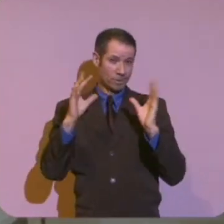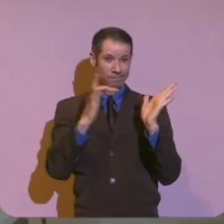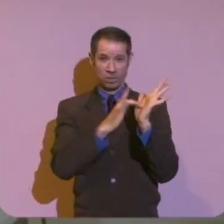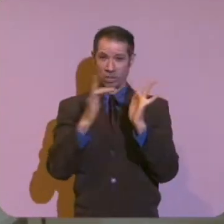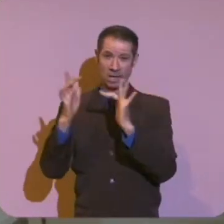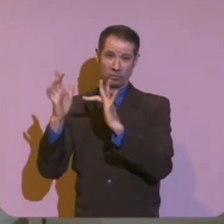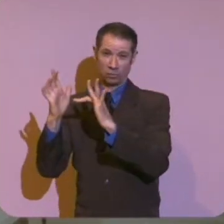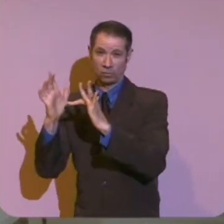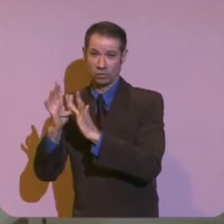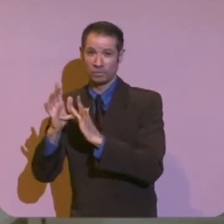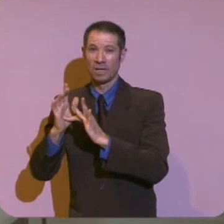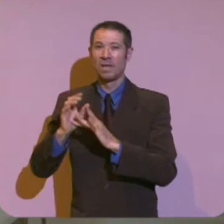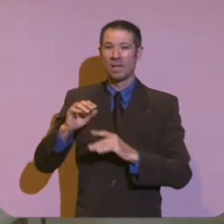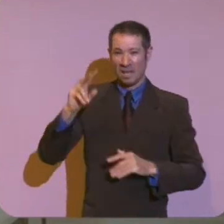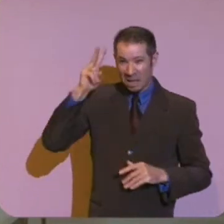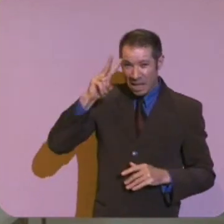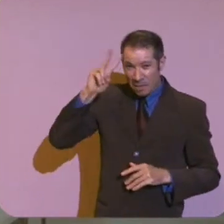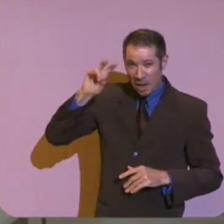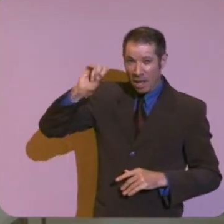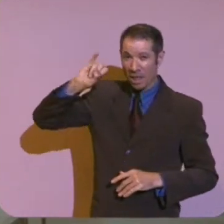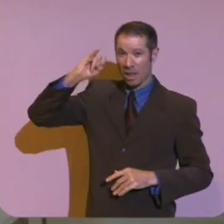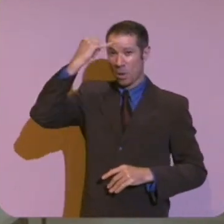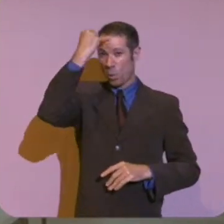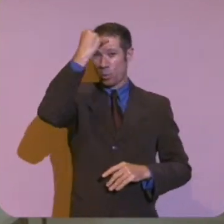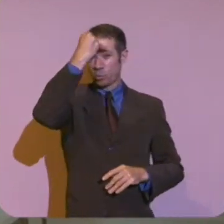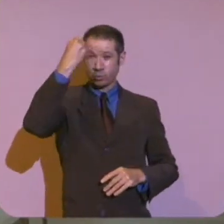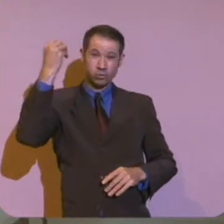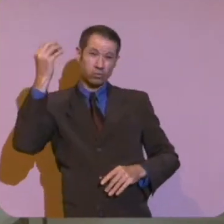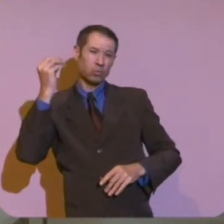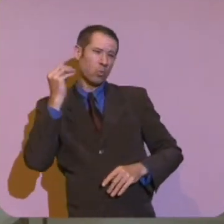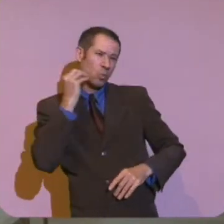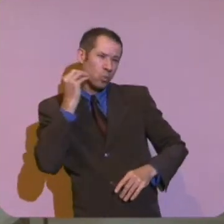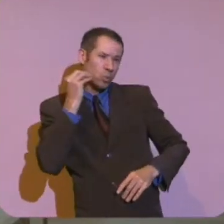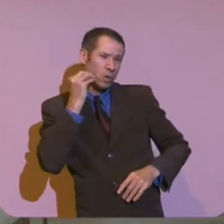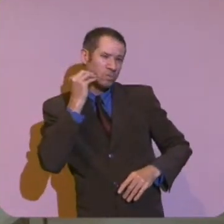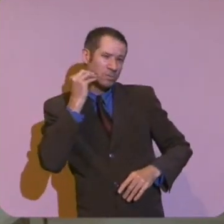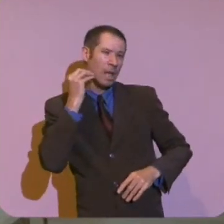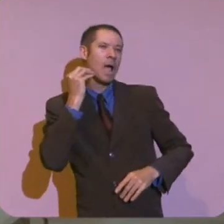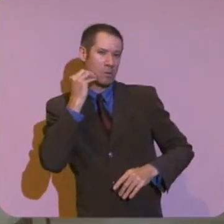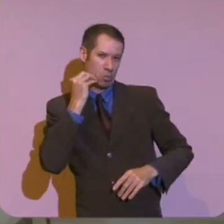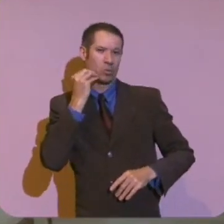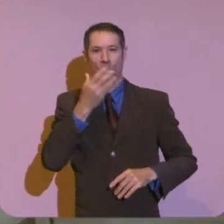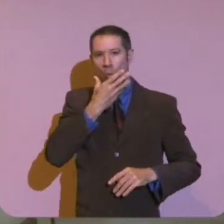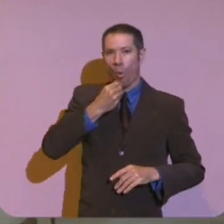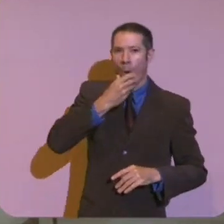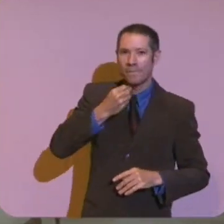foi traído, lembra disso? A gente fala sobre isso sempre na celebração da ceia, não é?